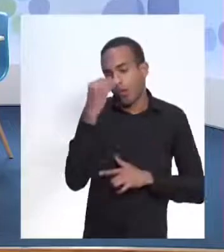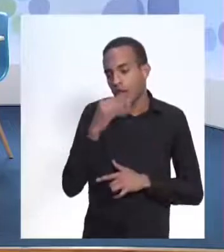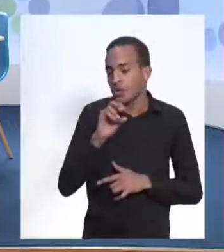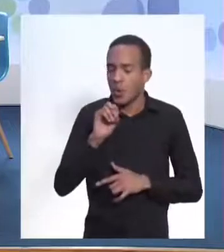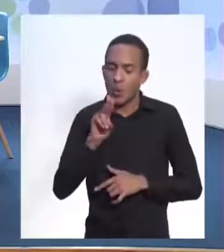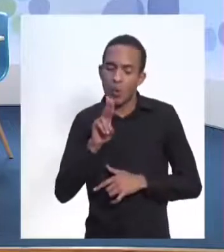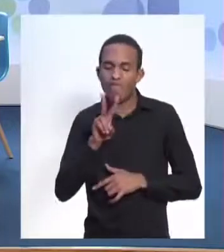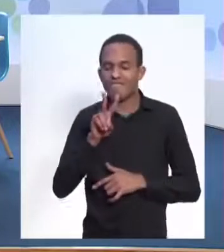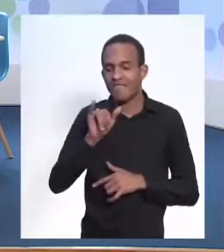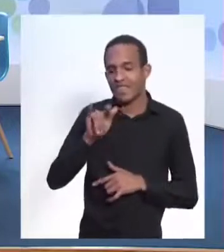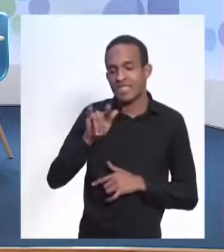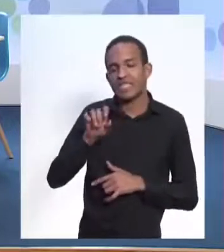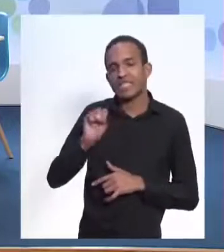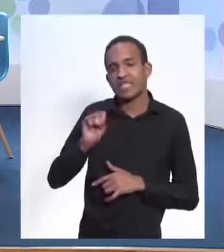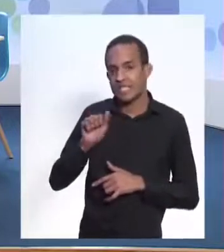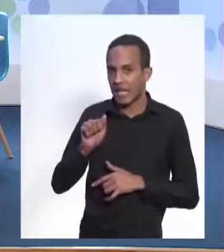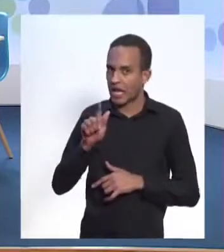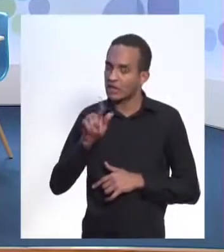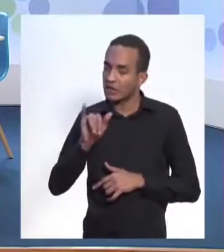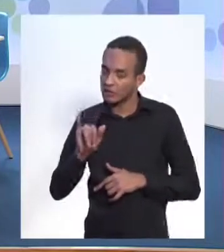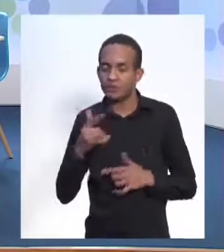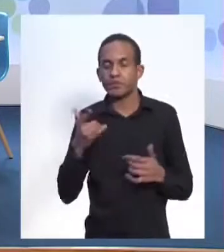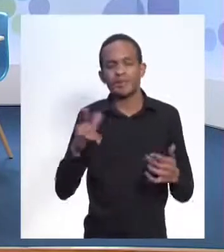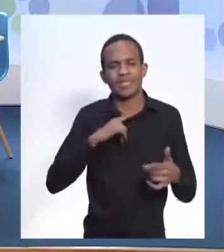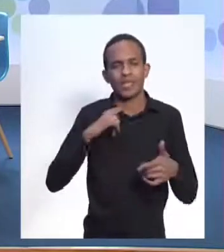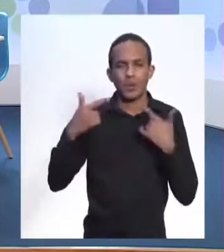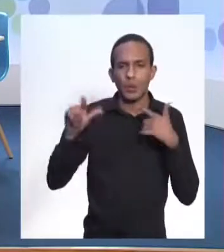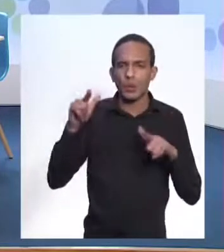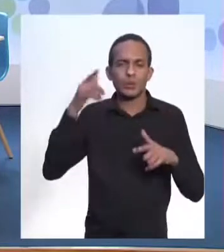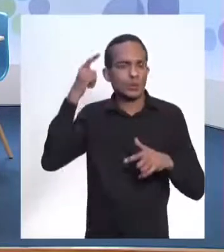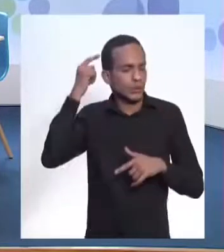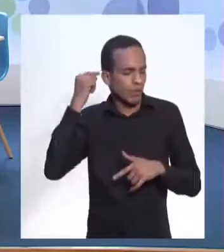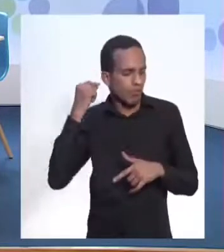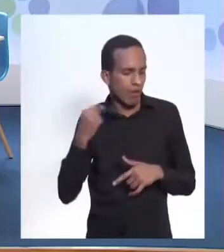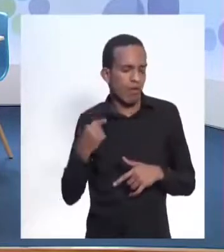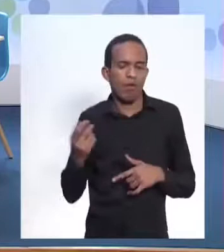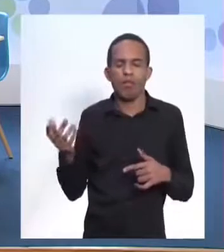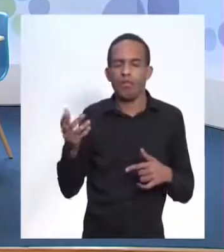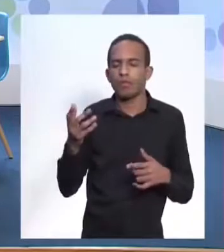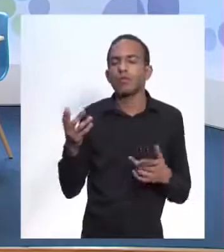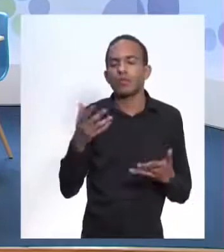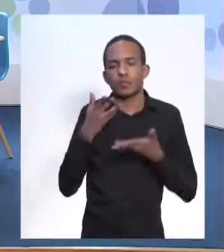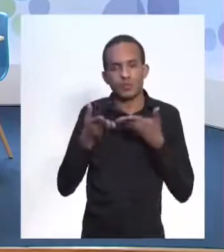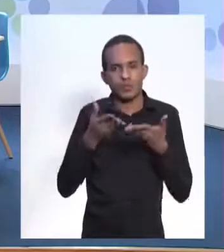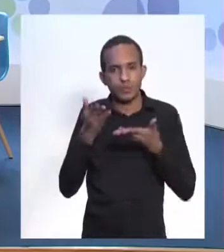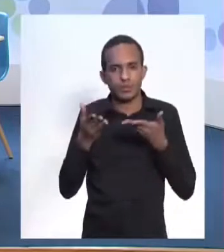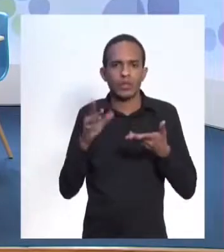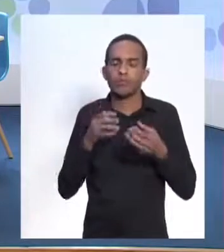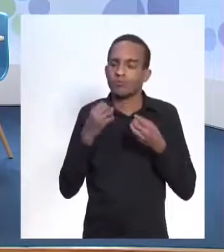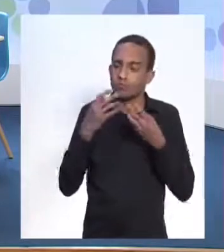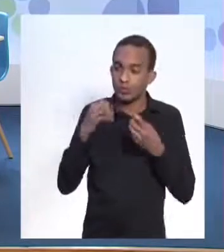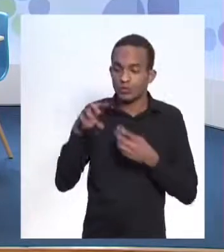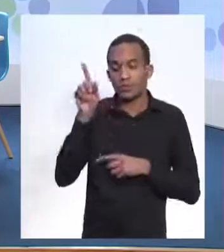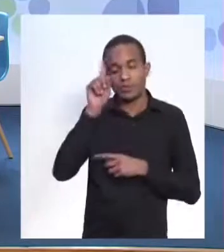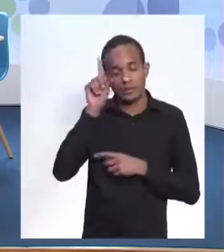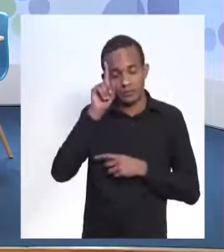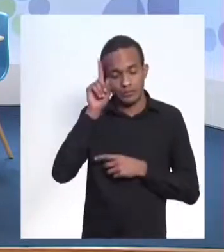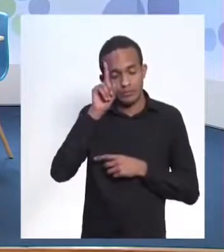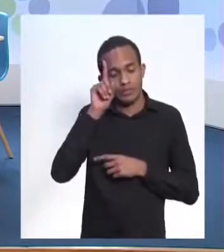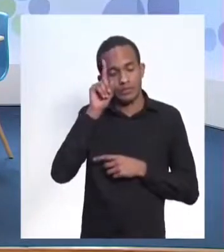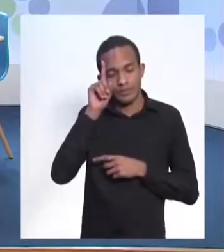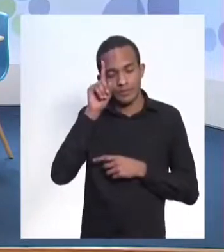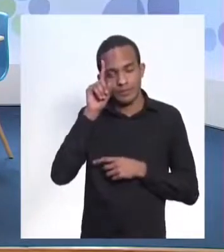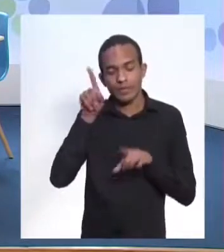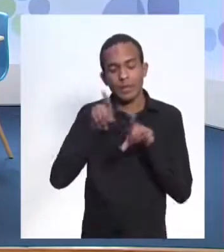né? Olha só. Tem mais aqui, ó, cabeleireiros também, né, gostariam. Boa, bem lembrado. Também temos isso